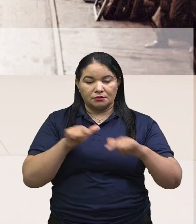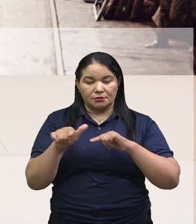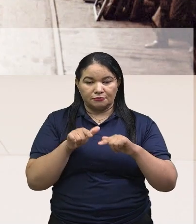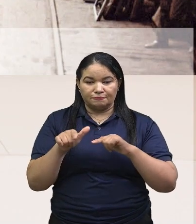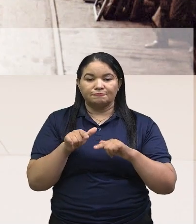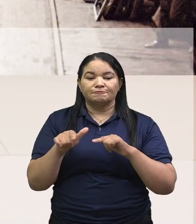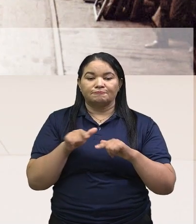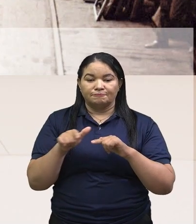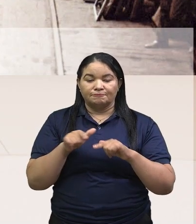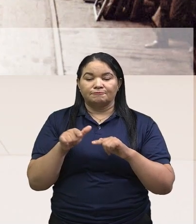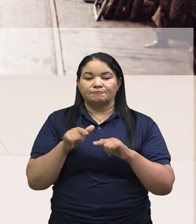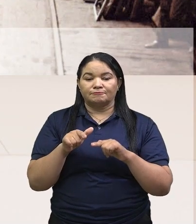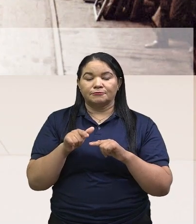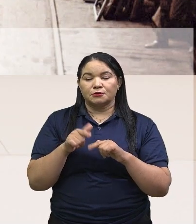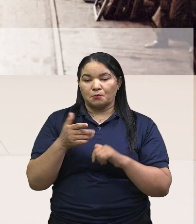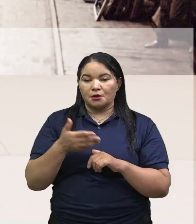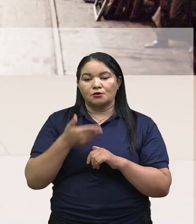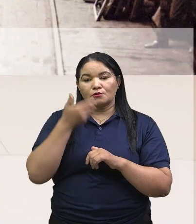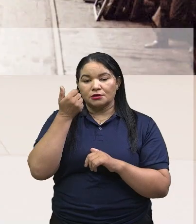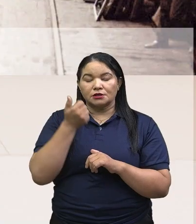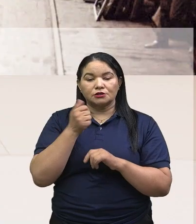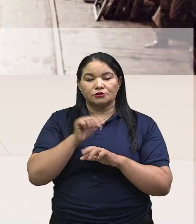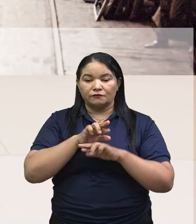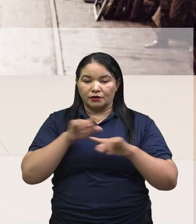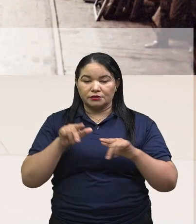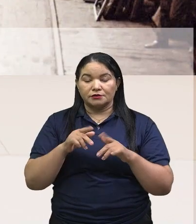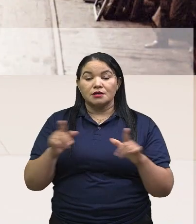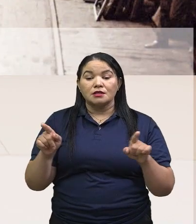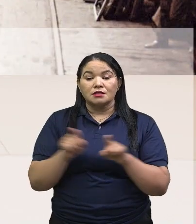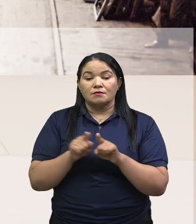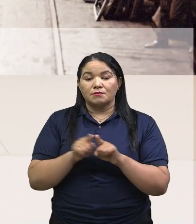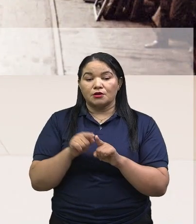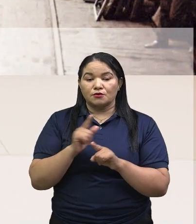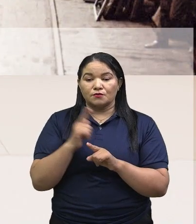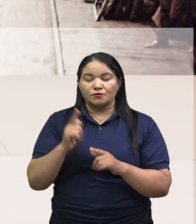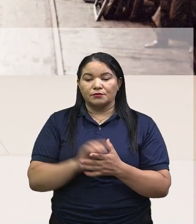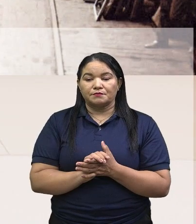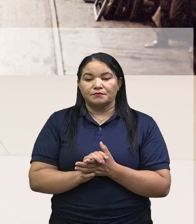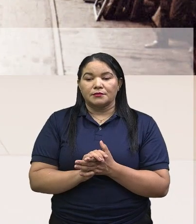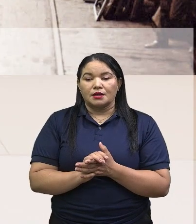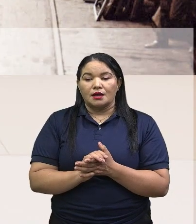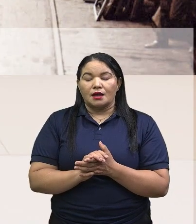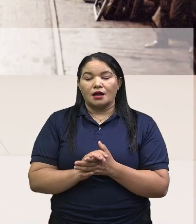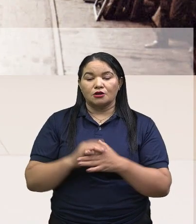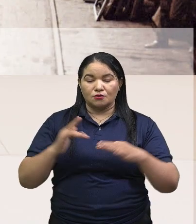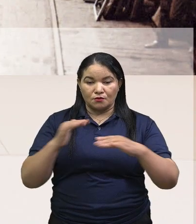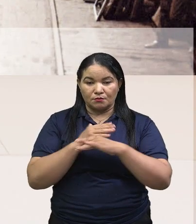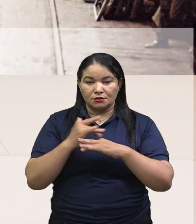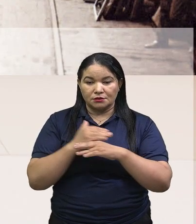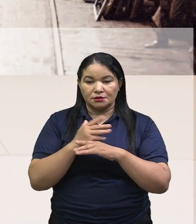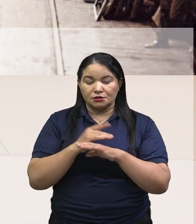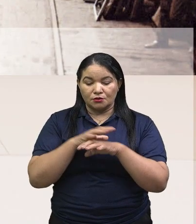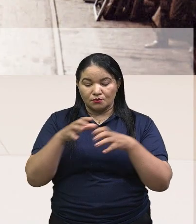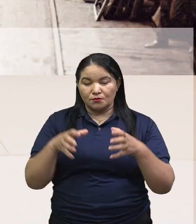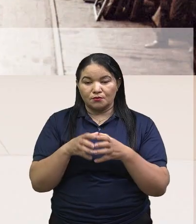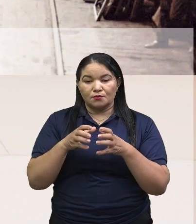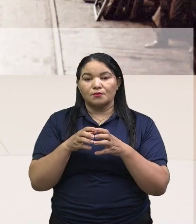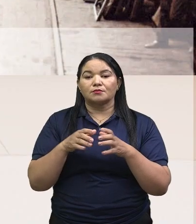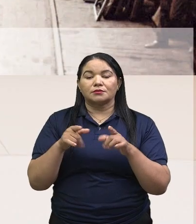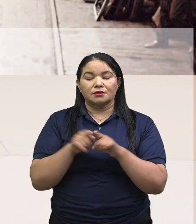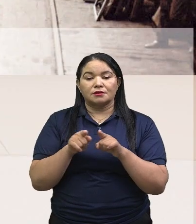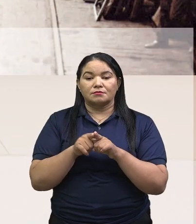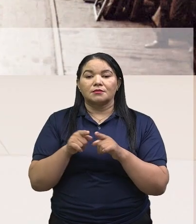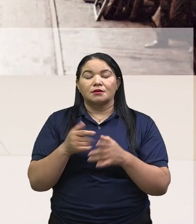operário. Além da urbanização e concentração de trabalhadores. Então você tem aí